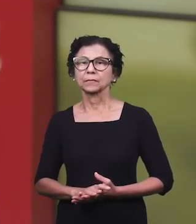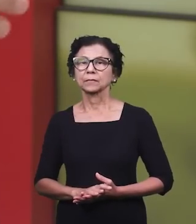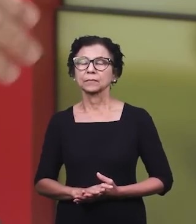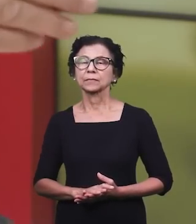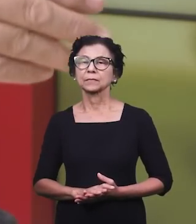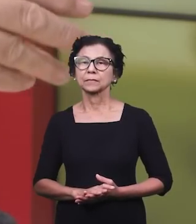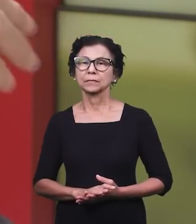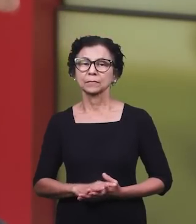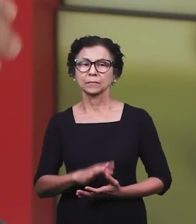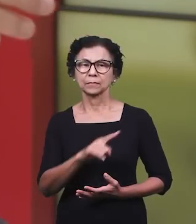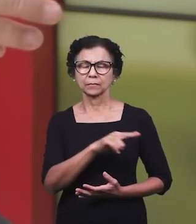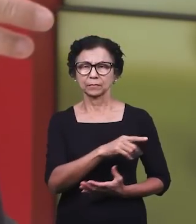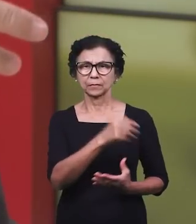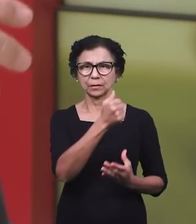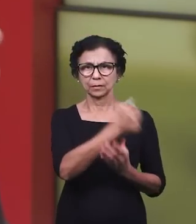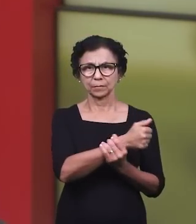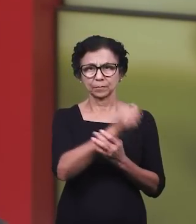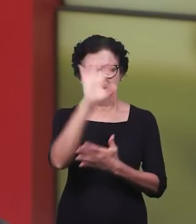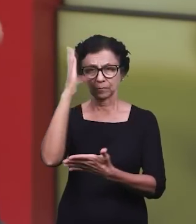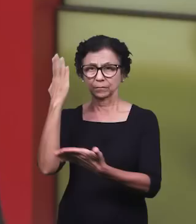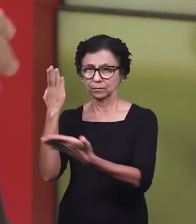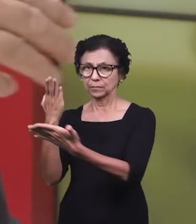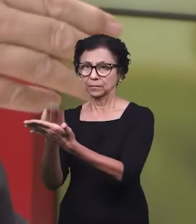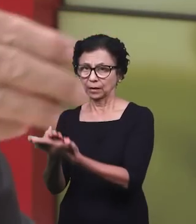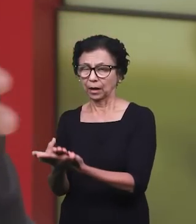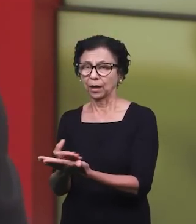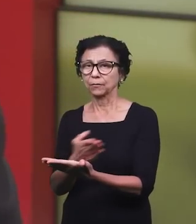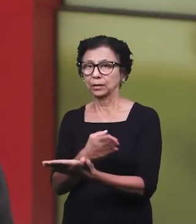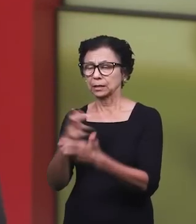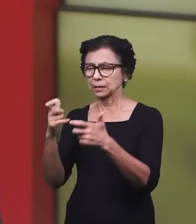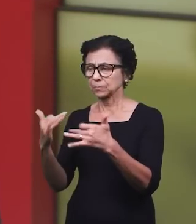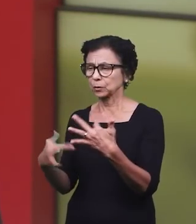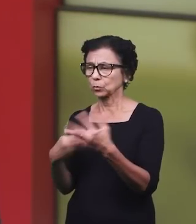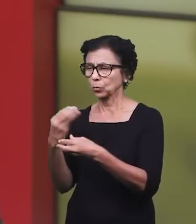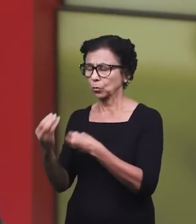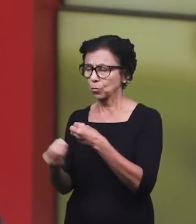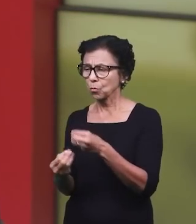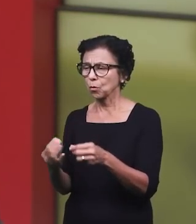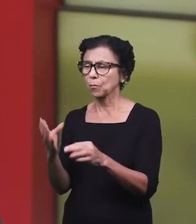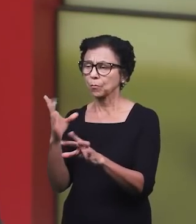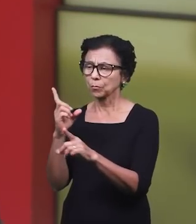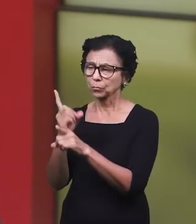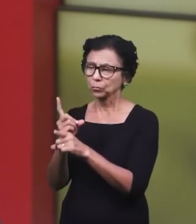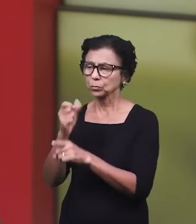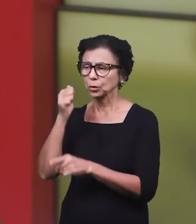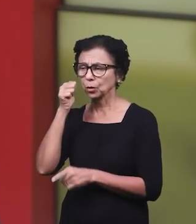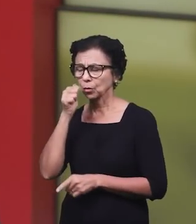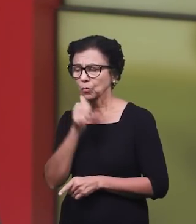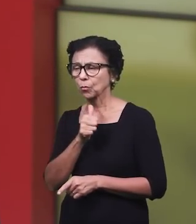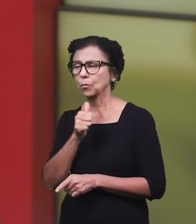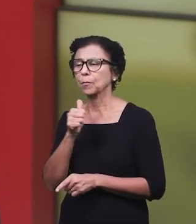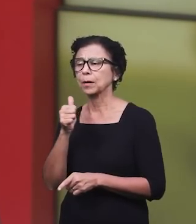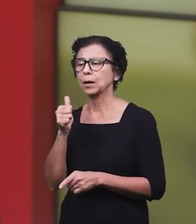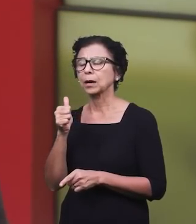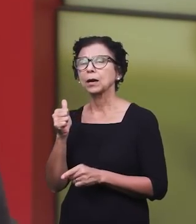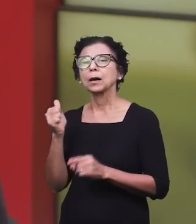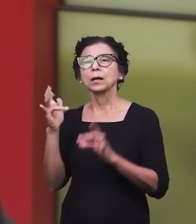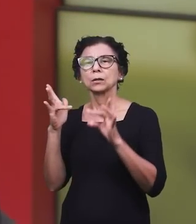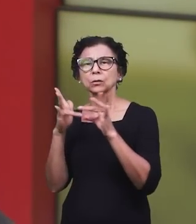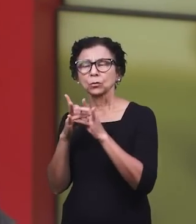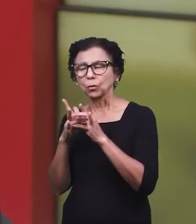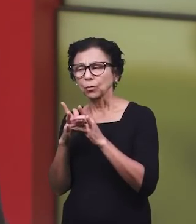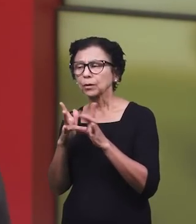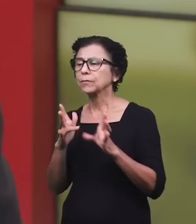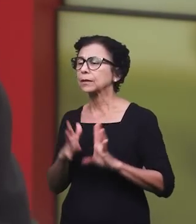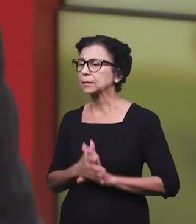tem que ser da mesma consanguinidade, né? Tem todo esse aspecto. Então quando Eliezer sai em